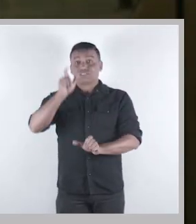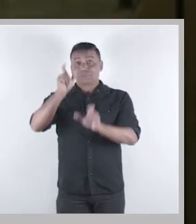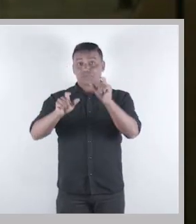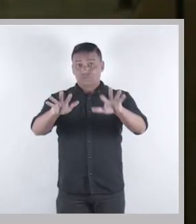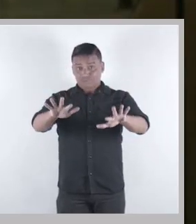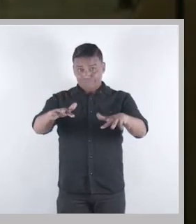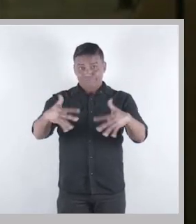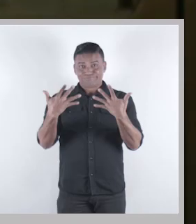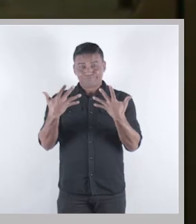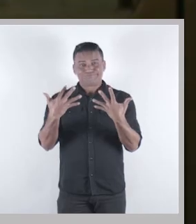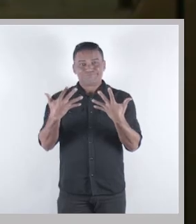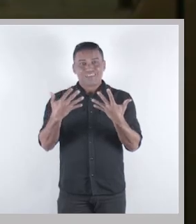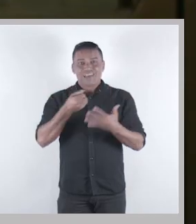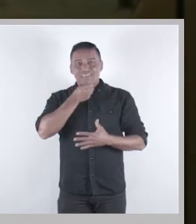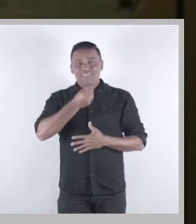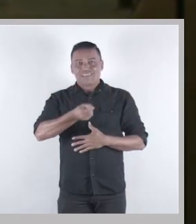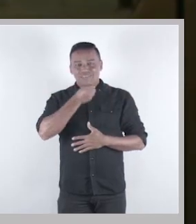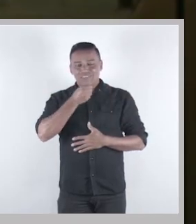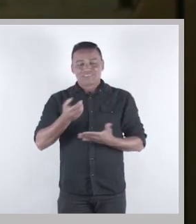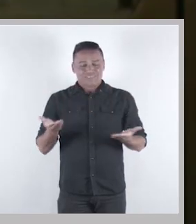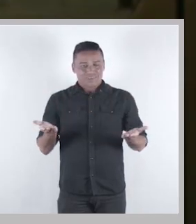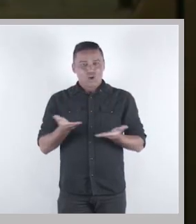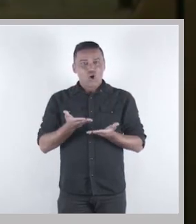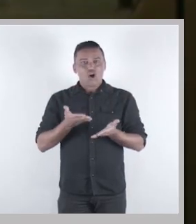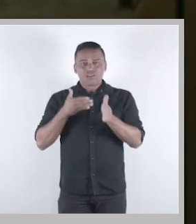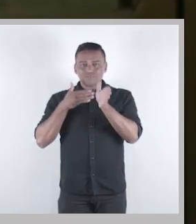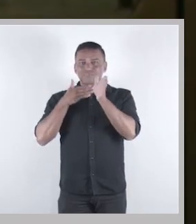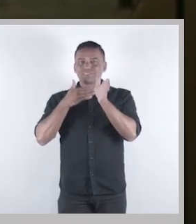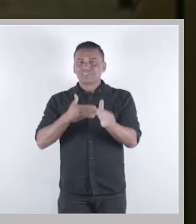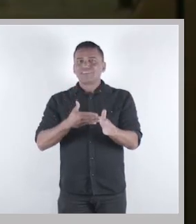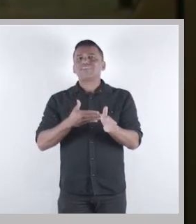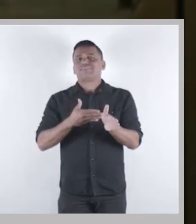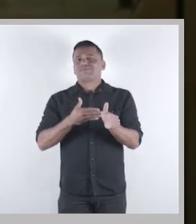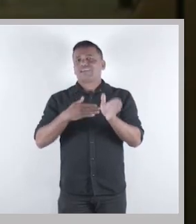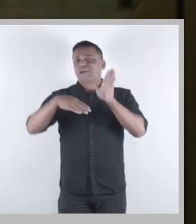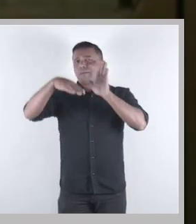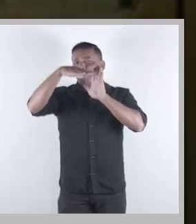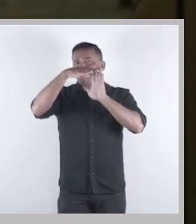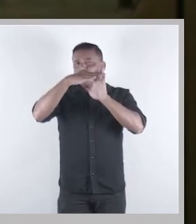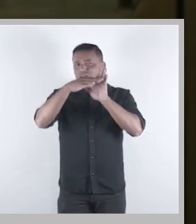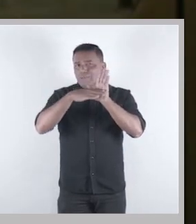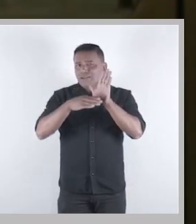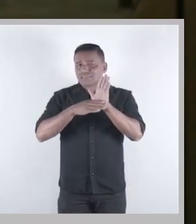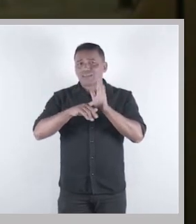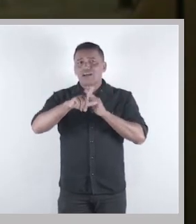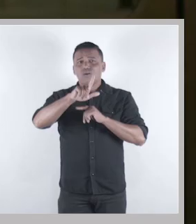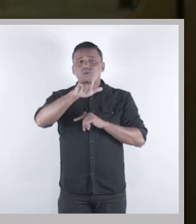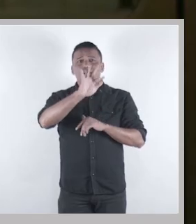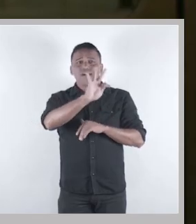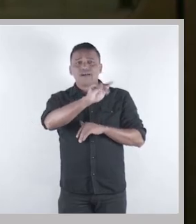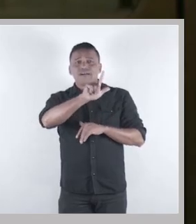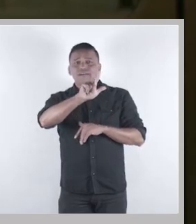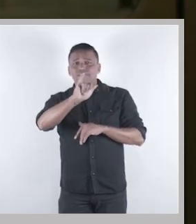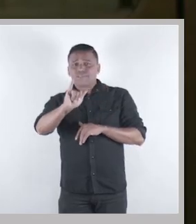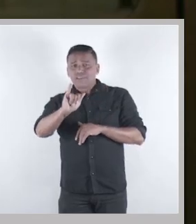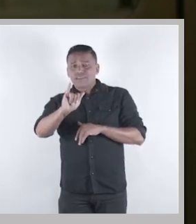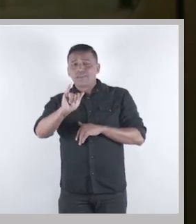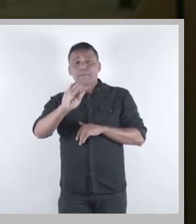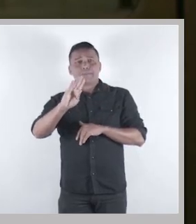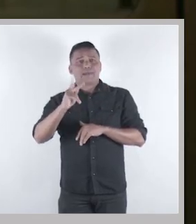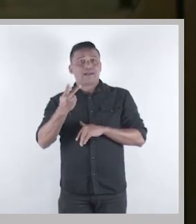seguir acompanhando a programação do filme BH que vai até o dia vinte de agosto né